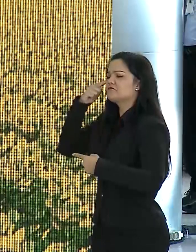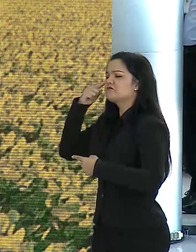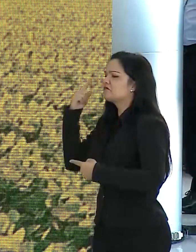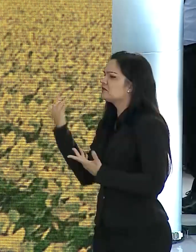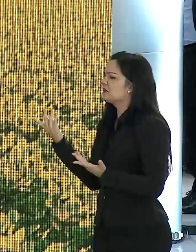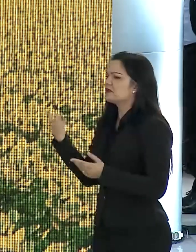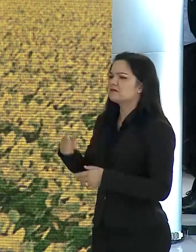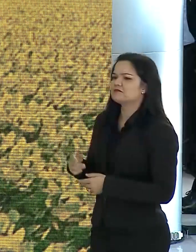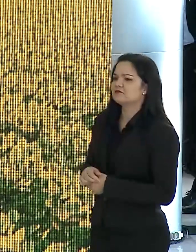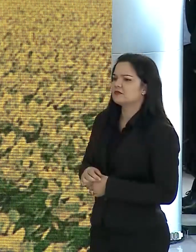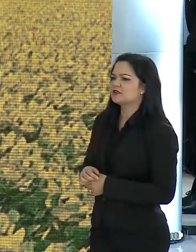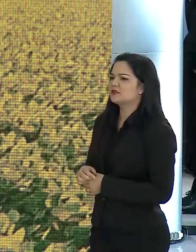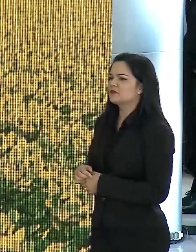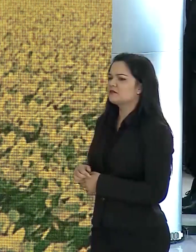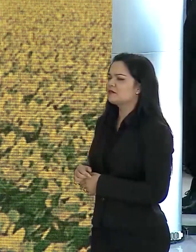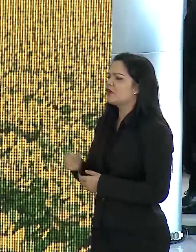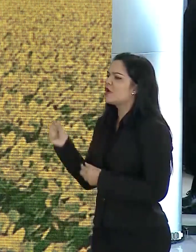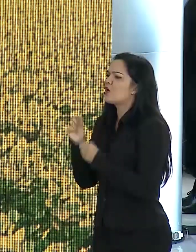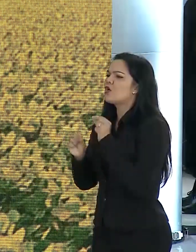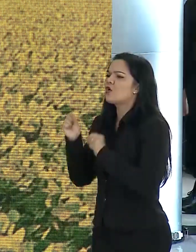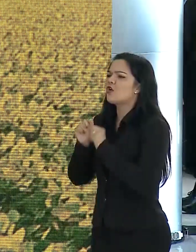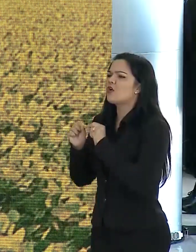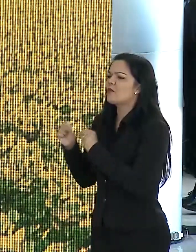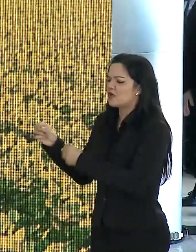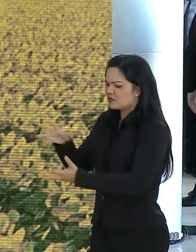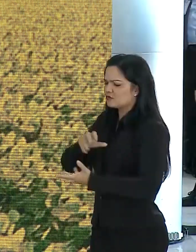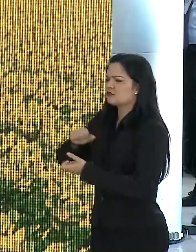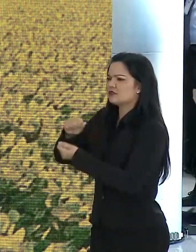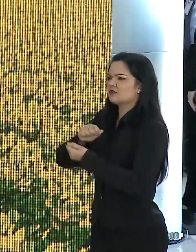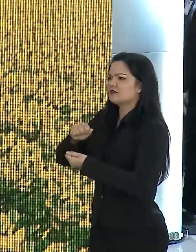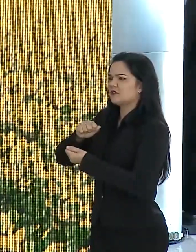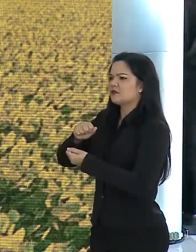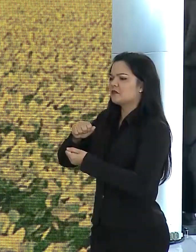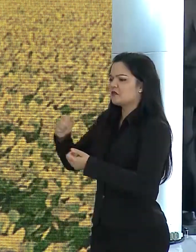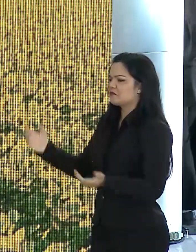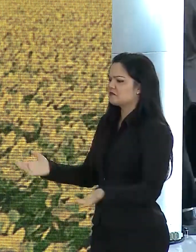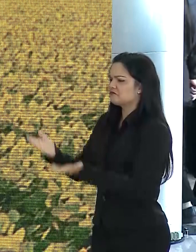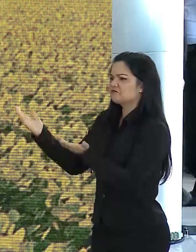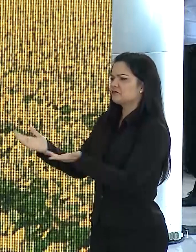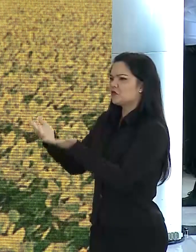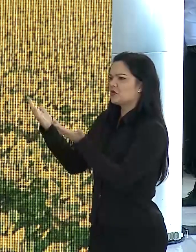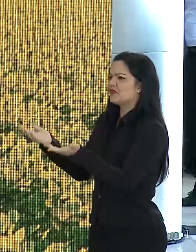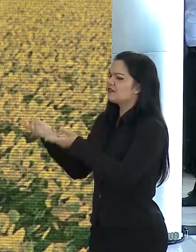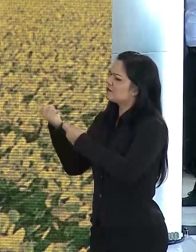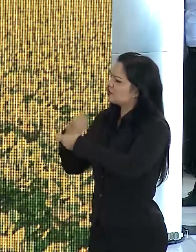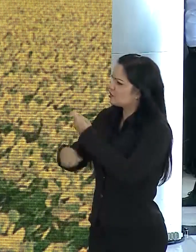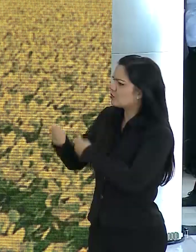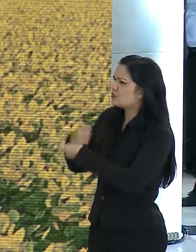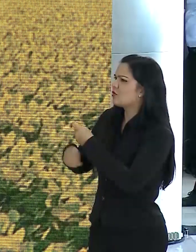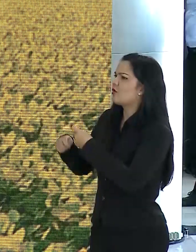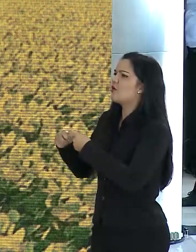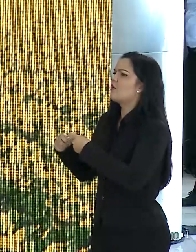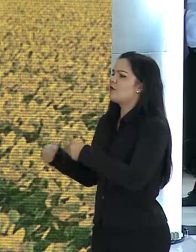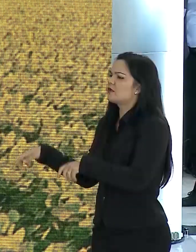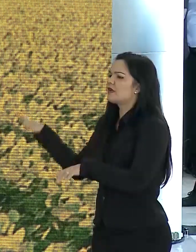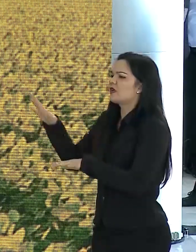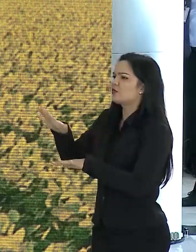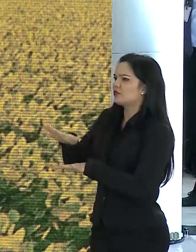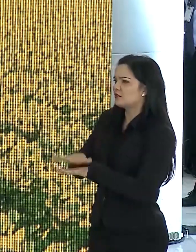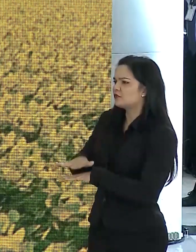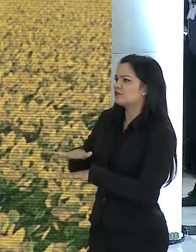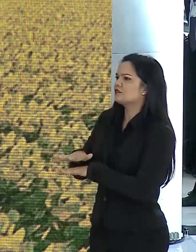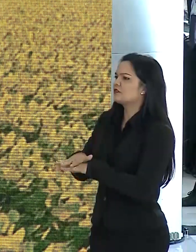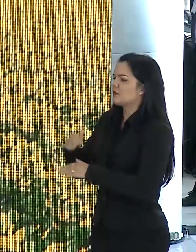de desenvolvimento sustentável, que privilegia o crescimento econômico, a inclusão social e a